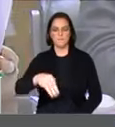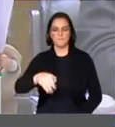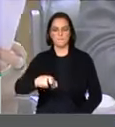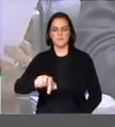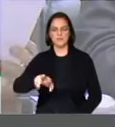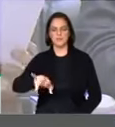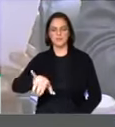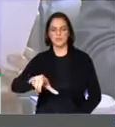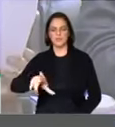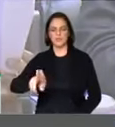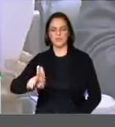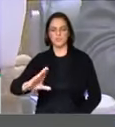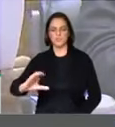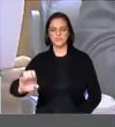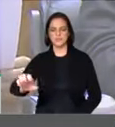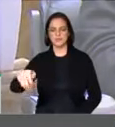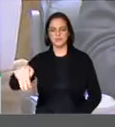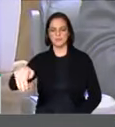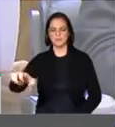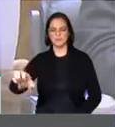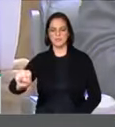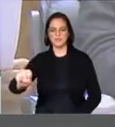Lúcia Mesquita.